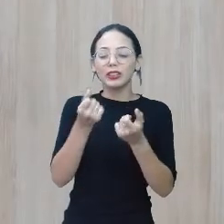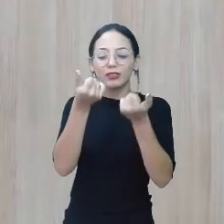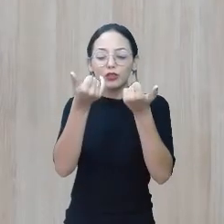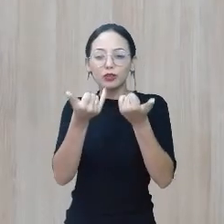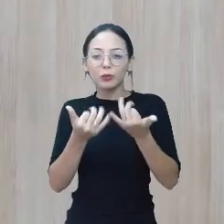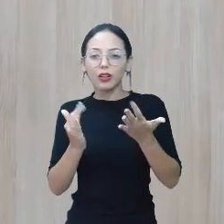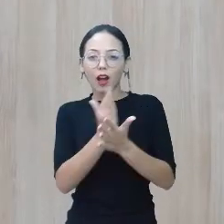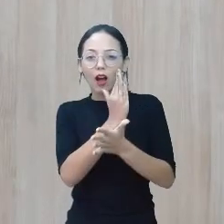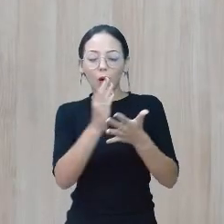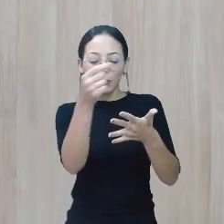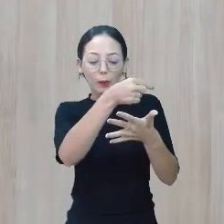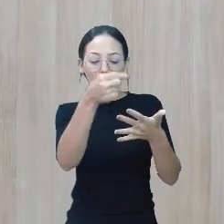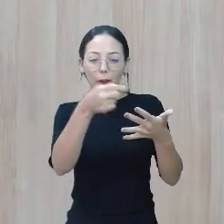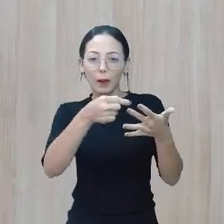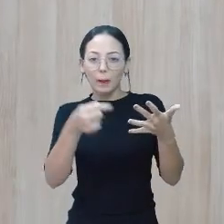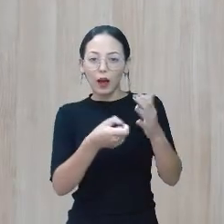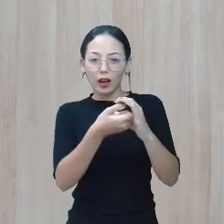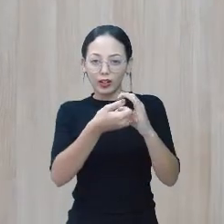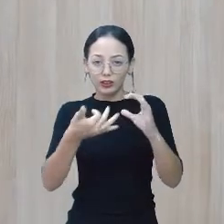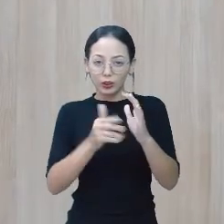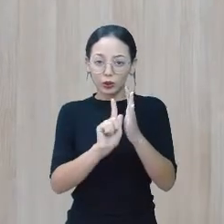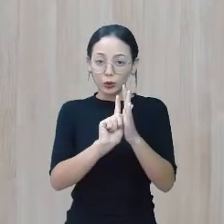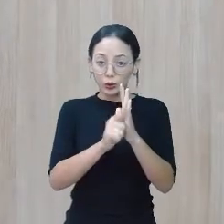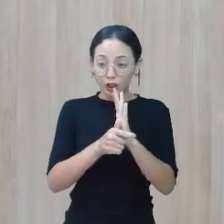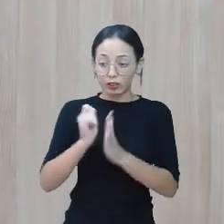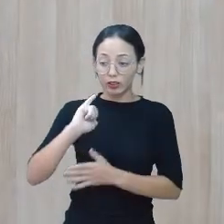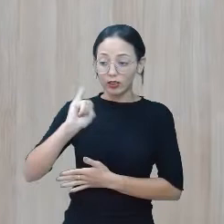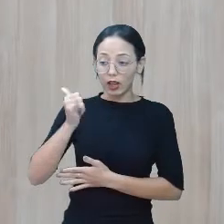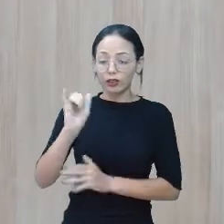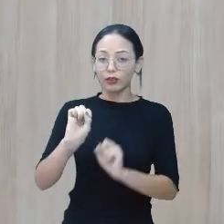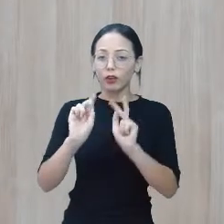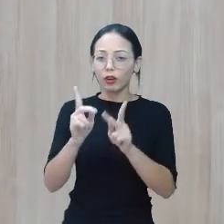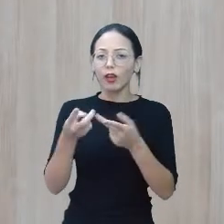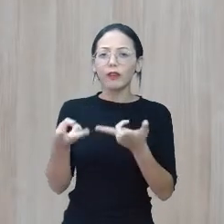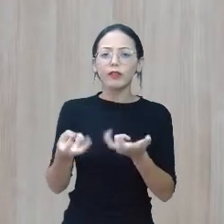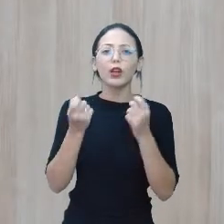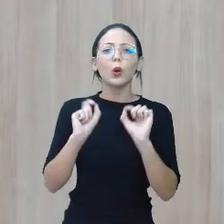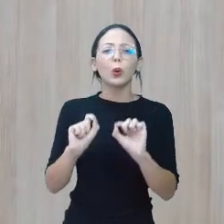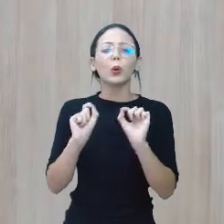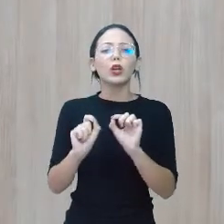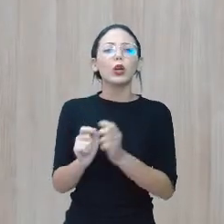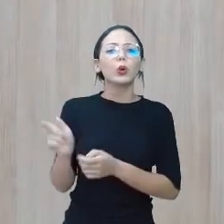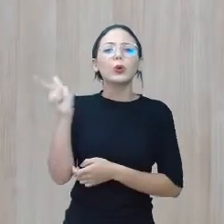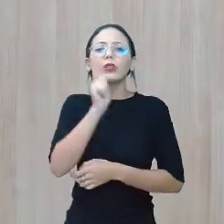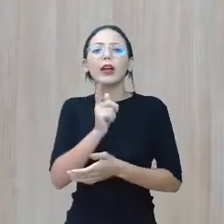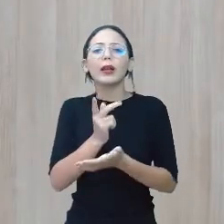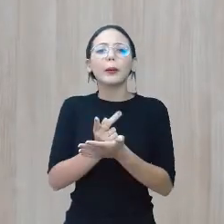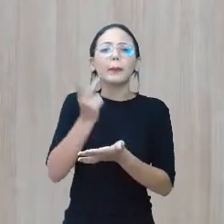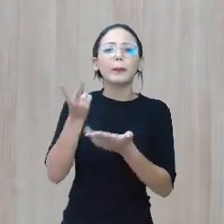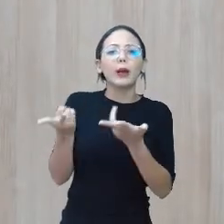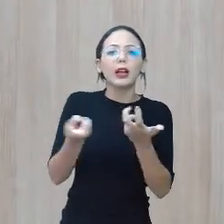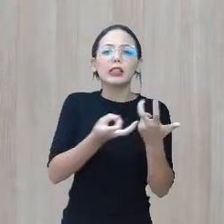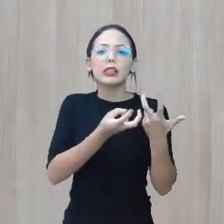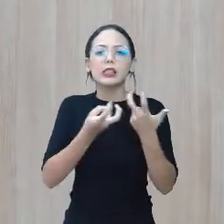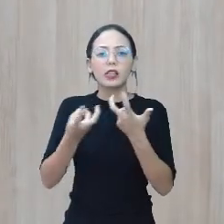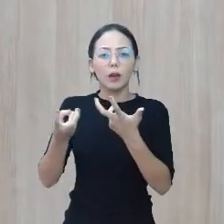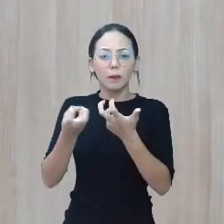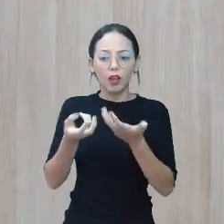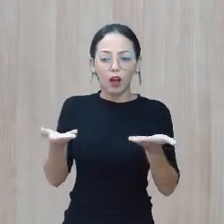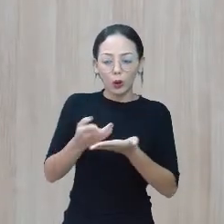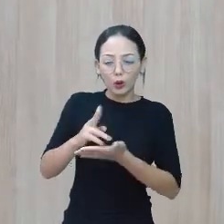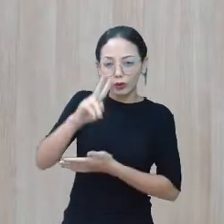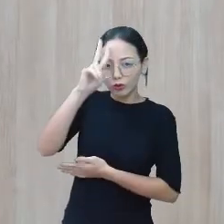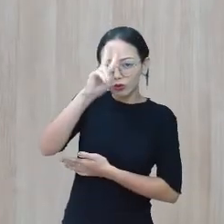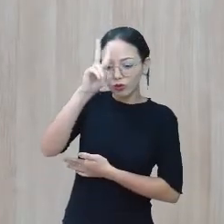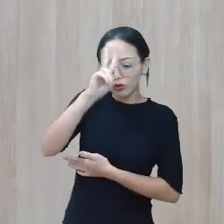alguns aspectos do gênero narrativo. Então, vamos ver o que é que a gente consegue perceber de elemento do gênero narrativo a partir dessa historinha que eu contei